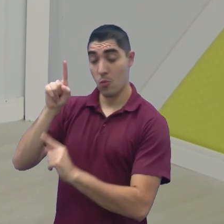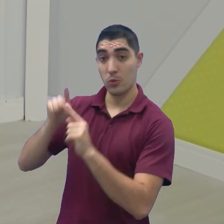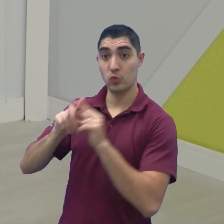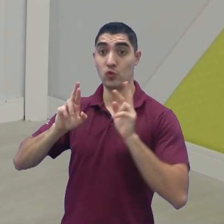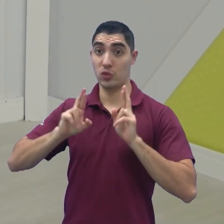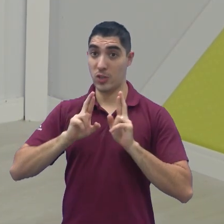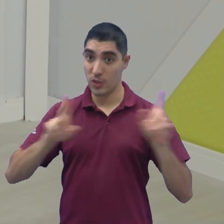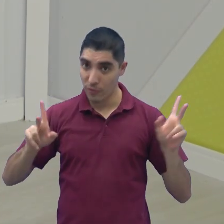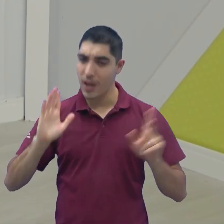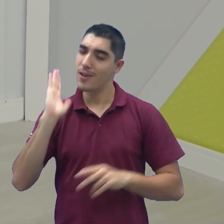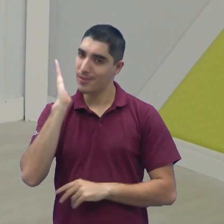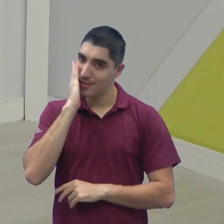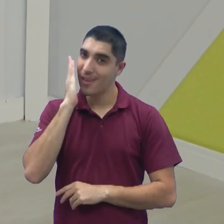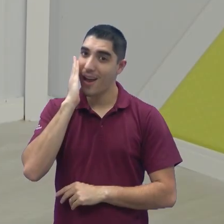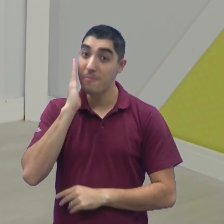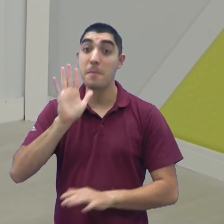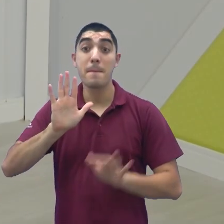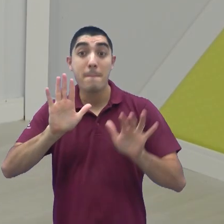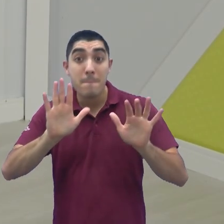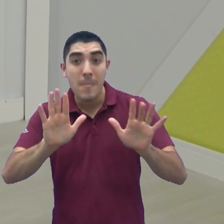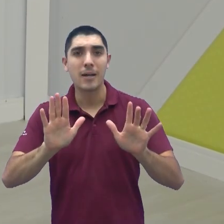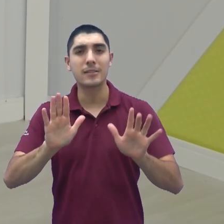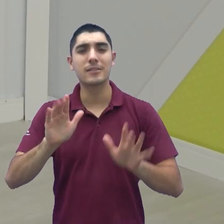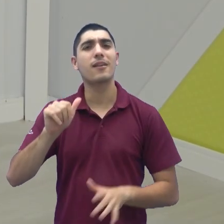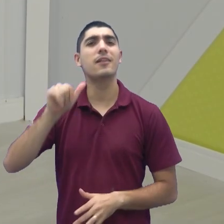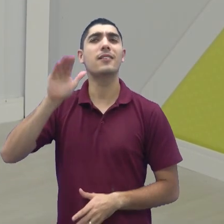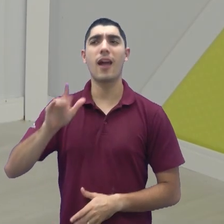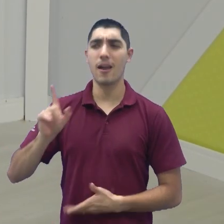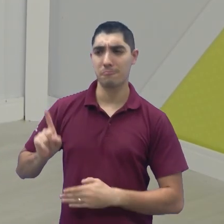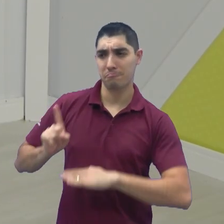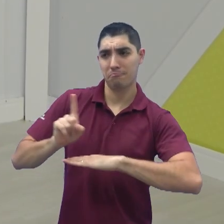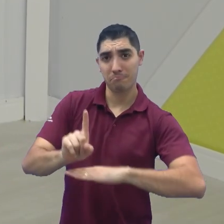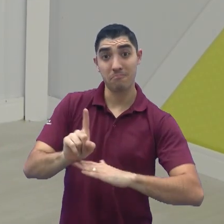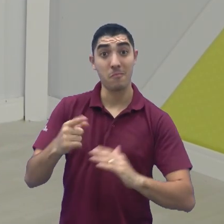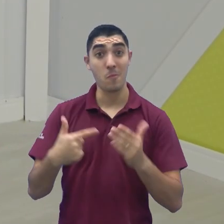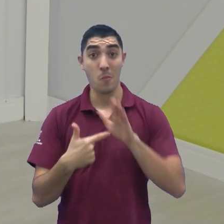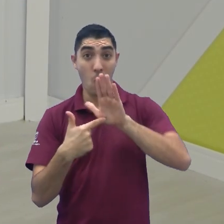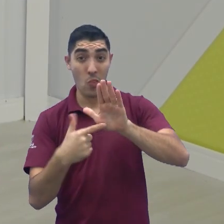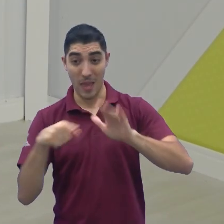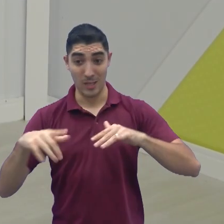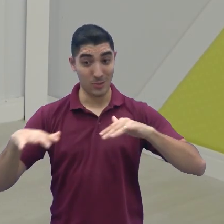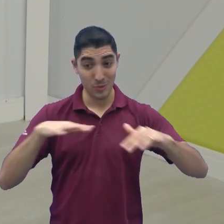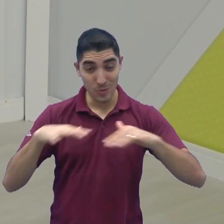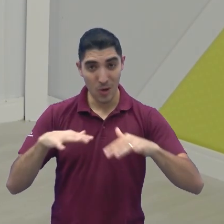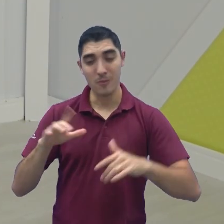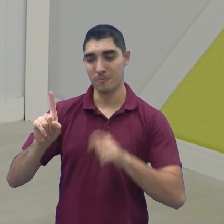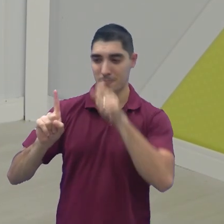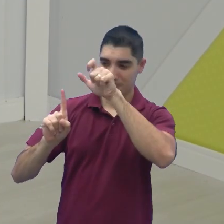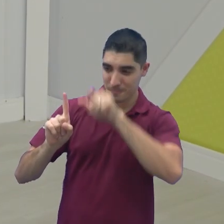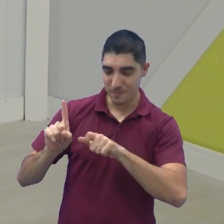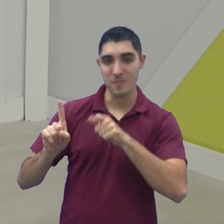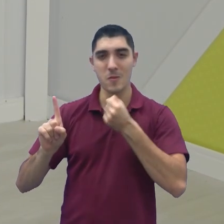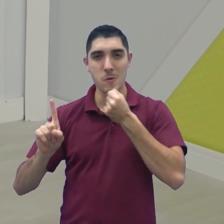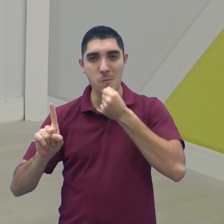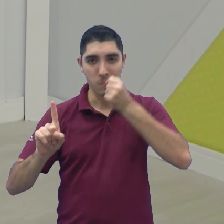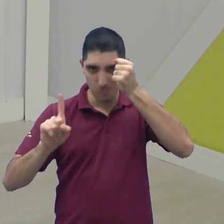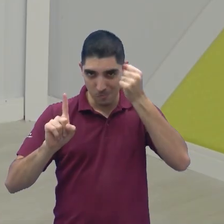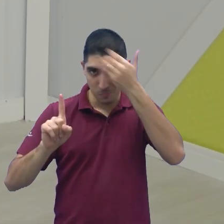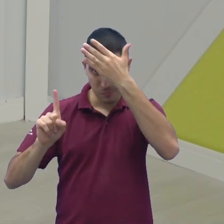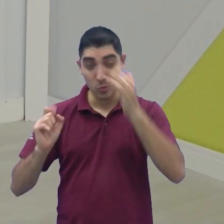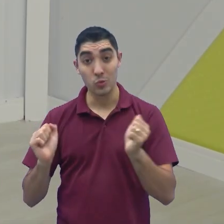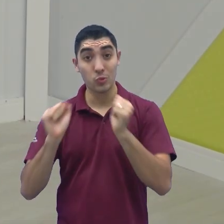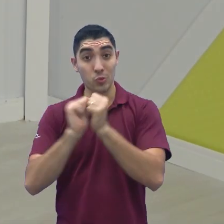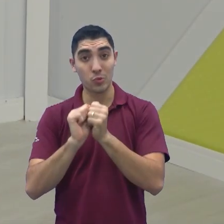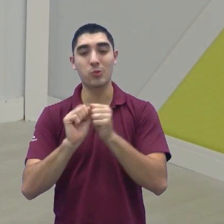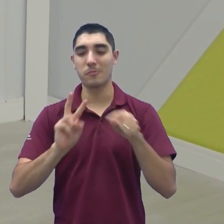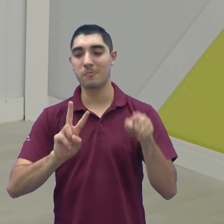classificação. Quem esteve por lá e conta a história de vôlei São José e Goiás é o repórter Gabriel Campoy. As imagens são de